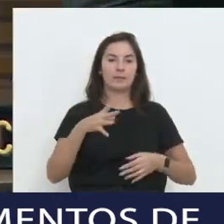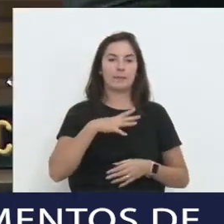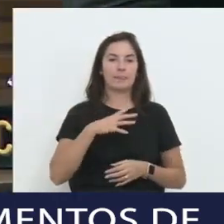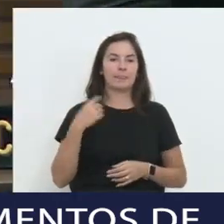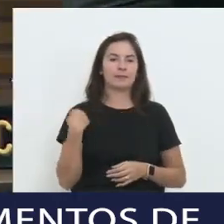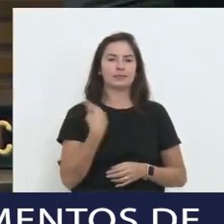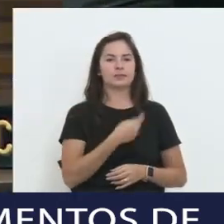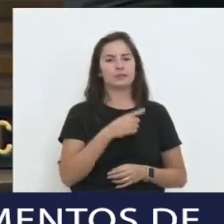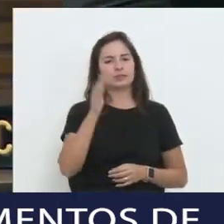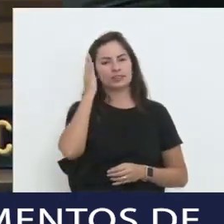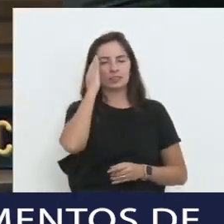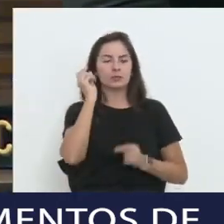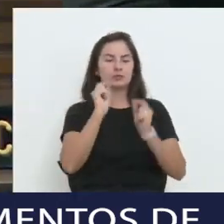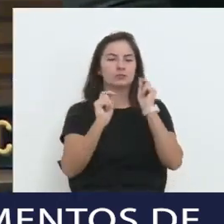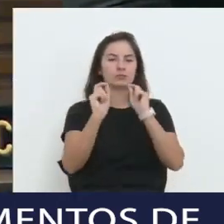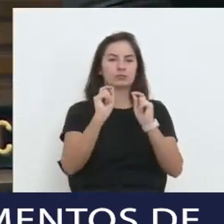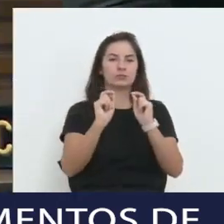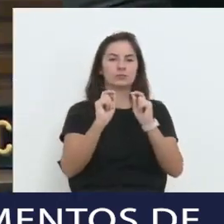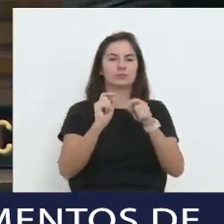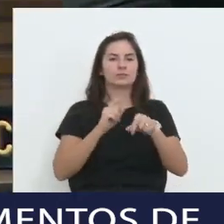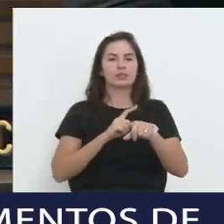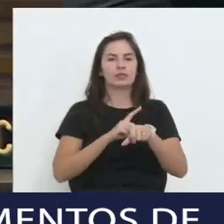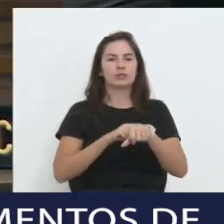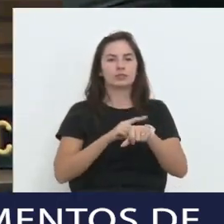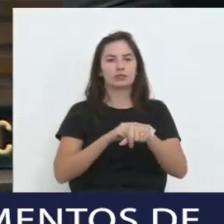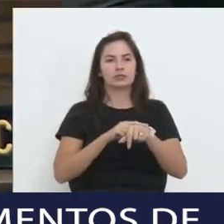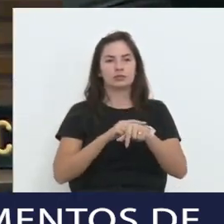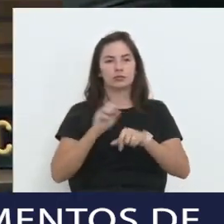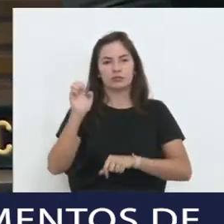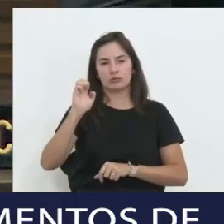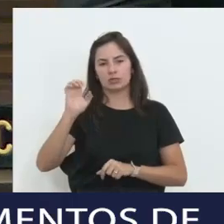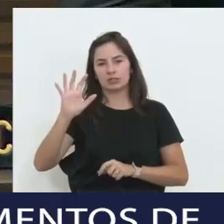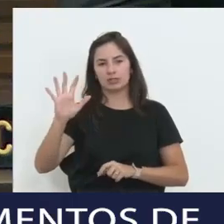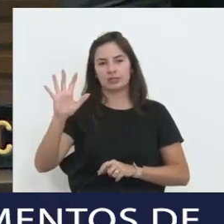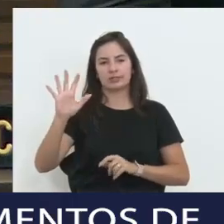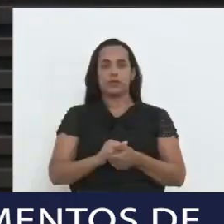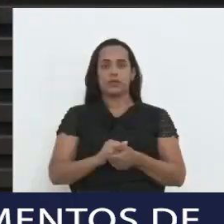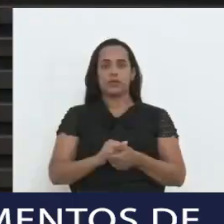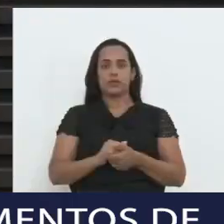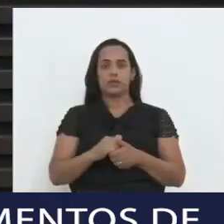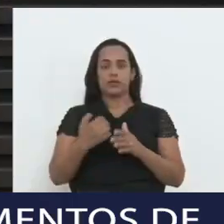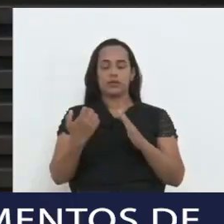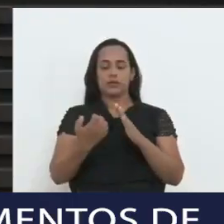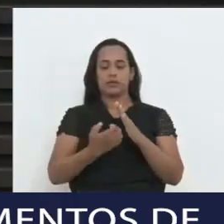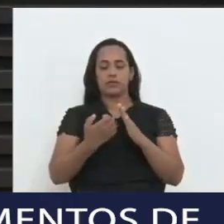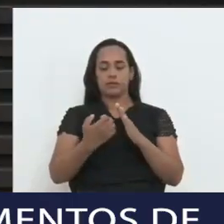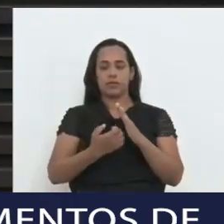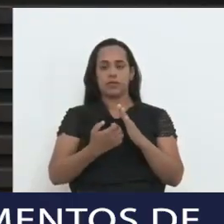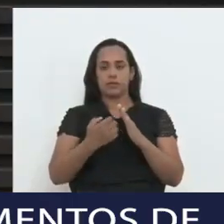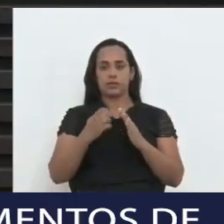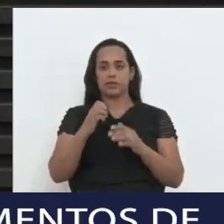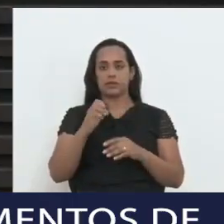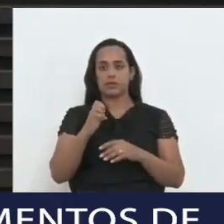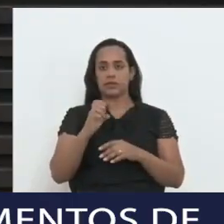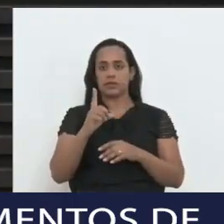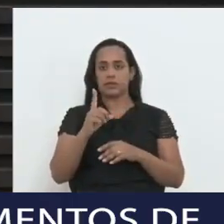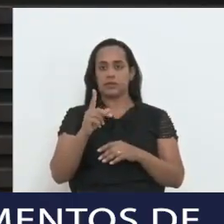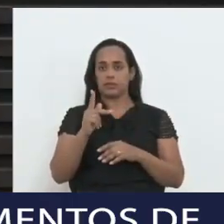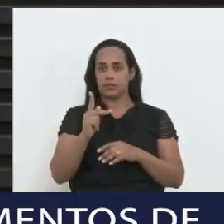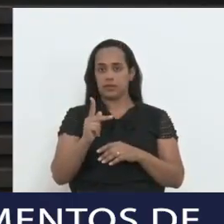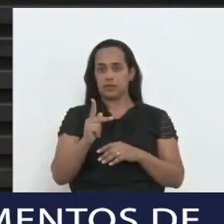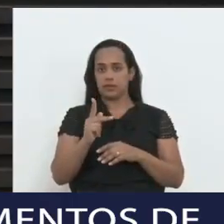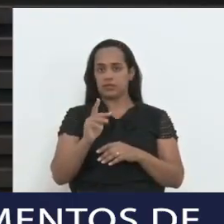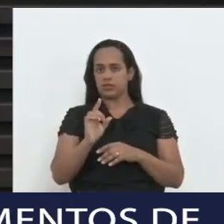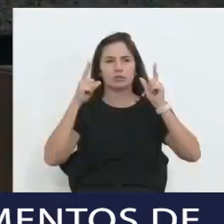agora a proposta segue para sanção veto do prefeito Além Deste foram aprovados outros quatro projetos em